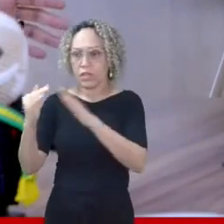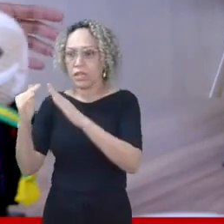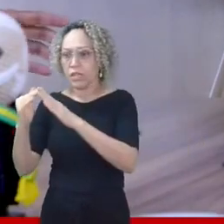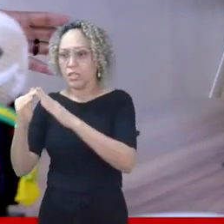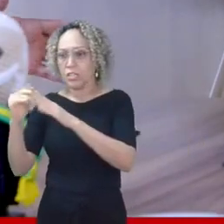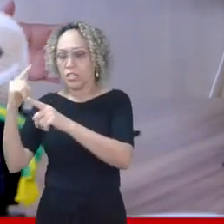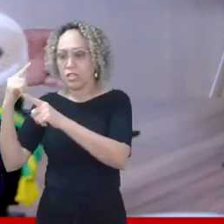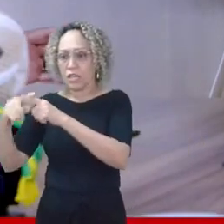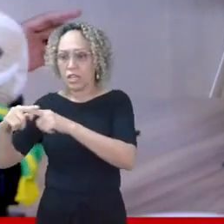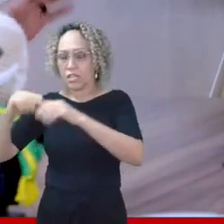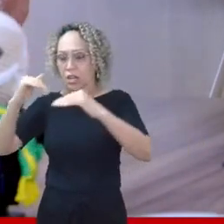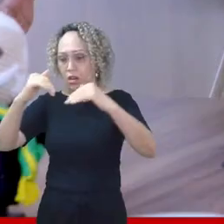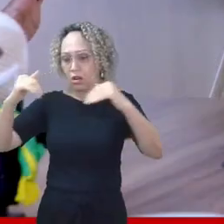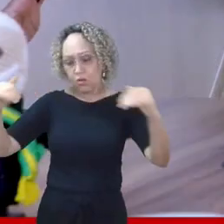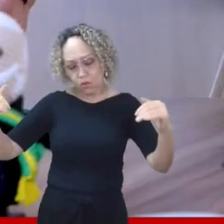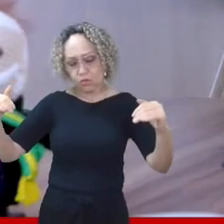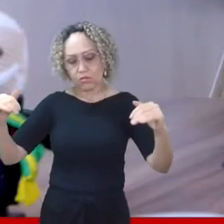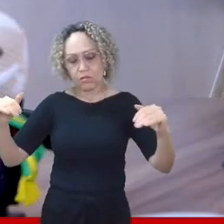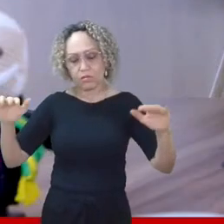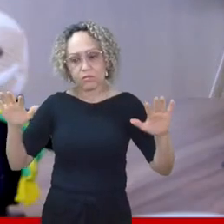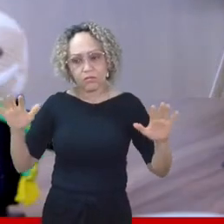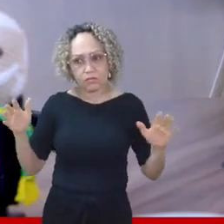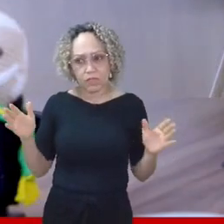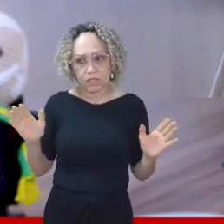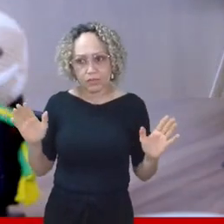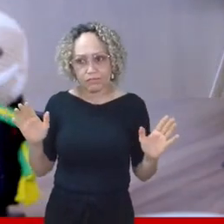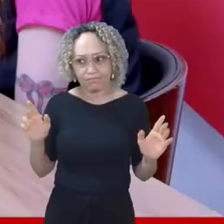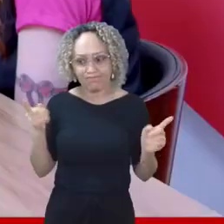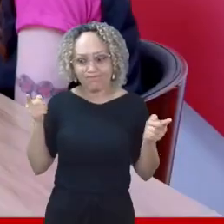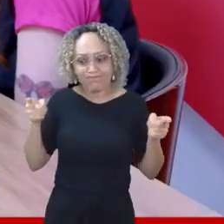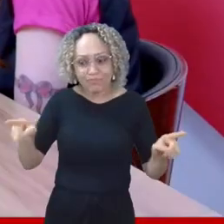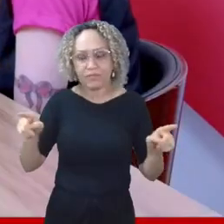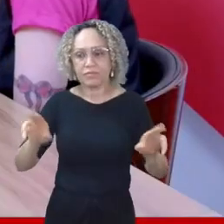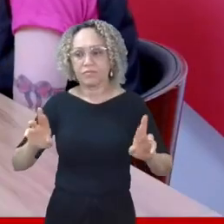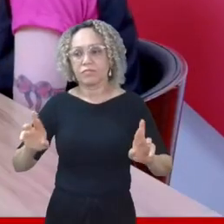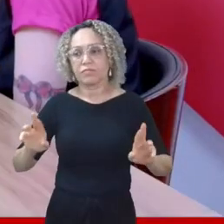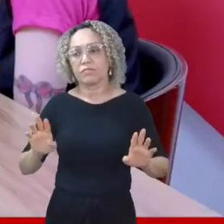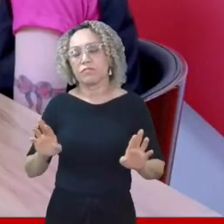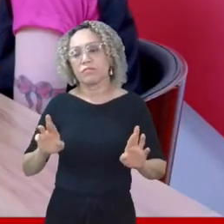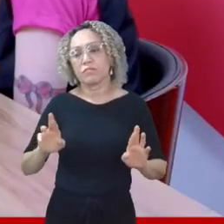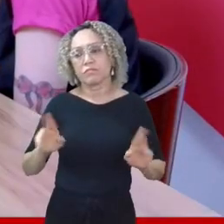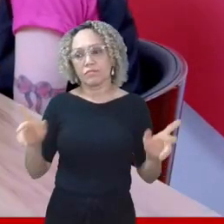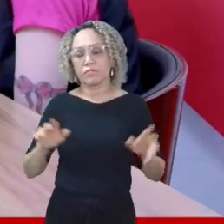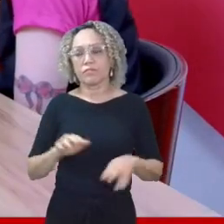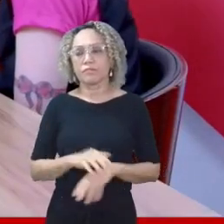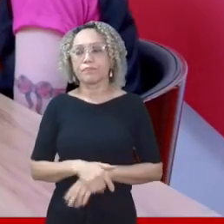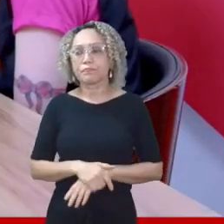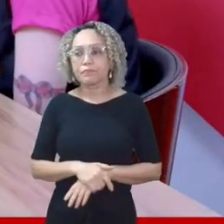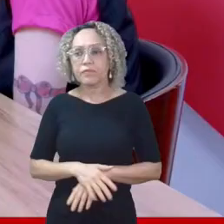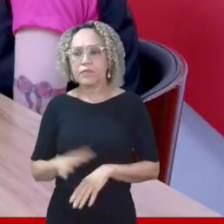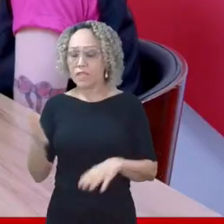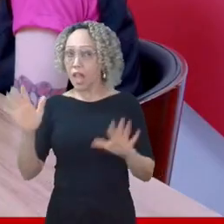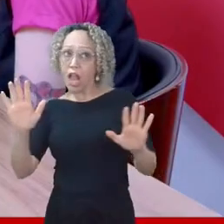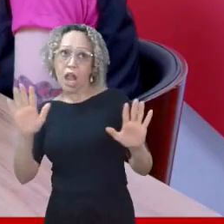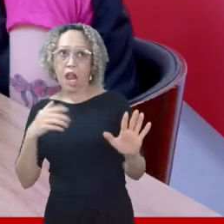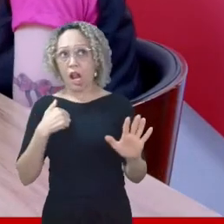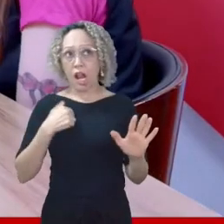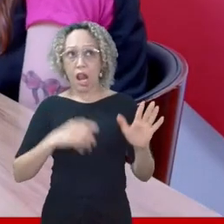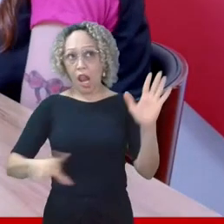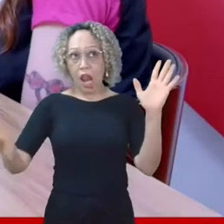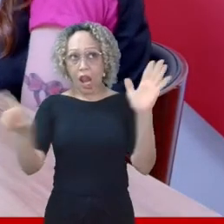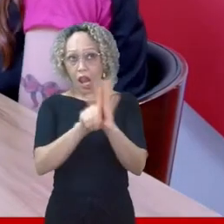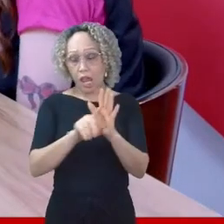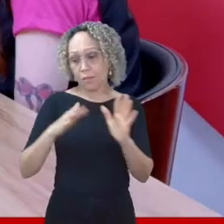quando a gente pensa em Constituição, é isso, assim. Perfeito. Então não se pode aprovar leis porque o meu pastor disse que está